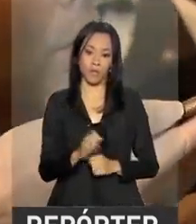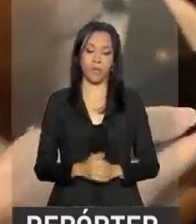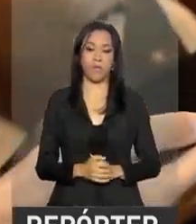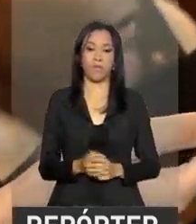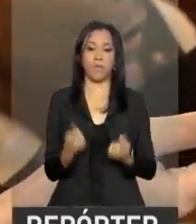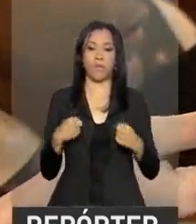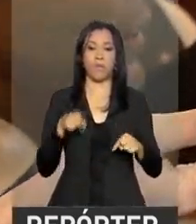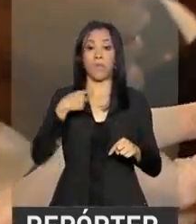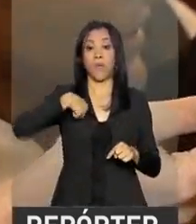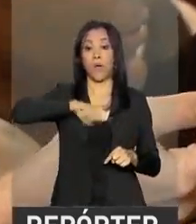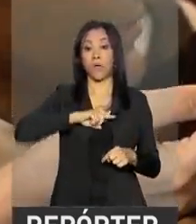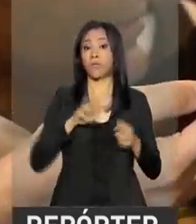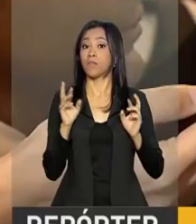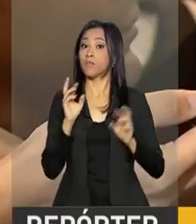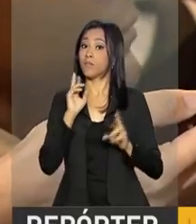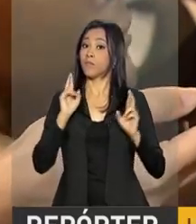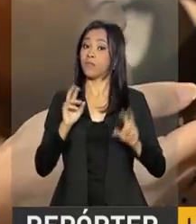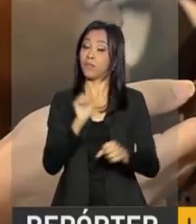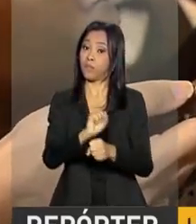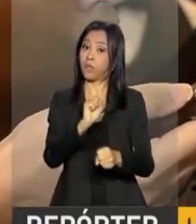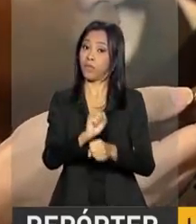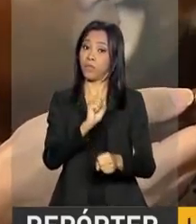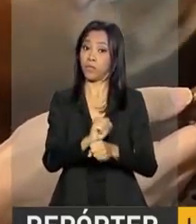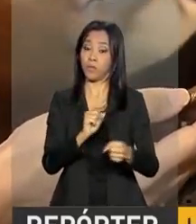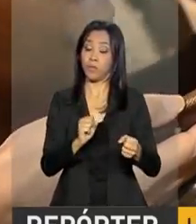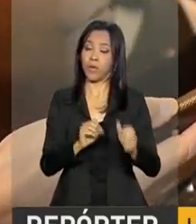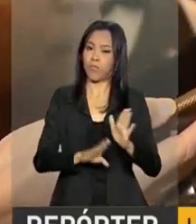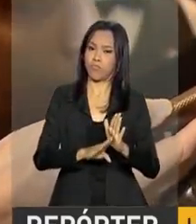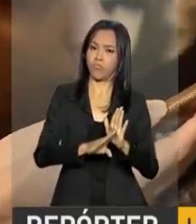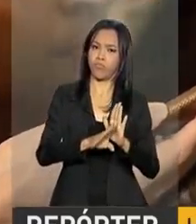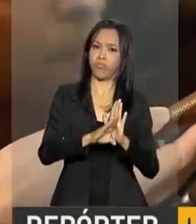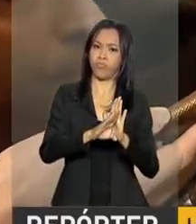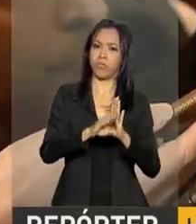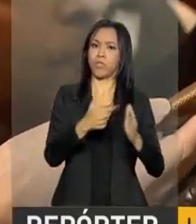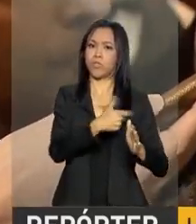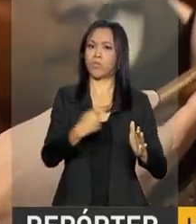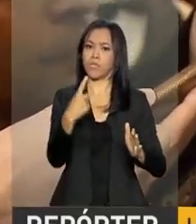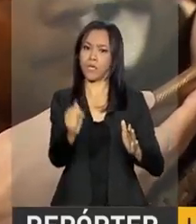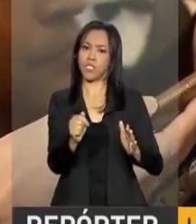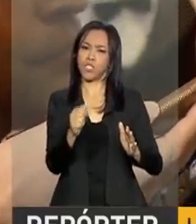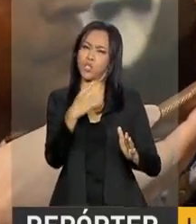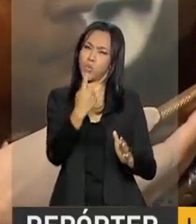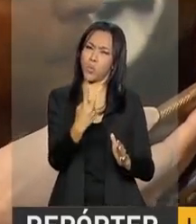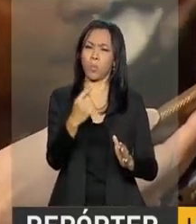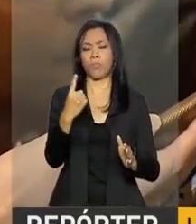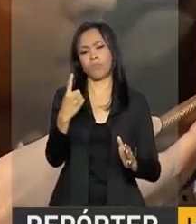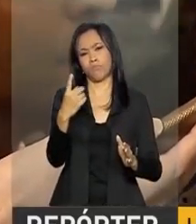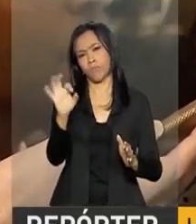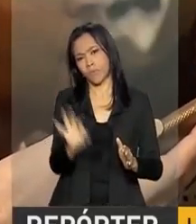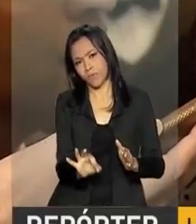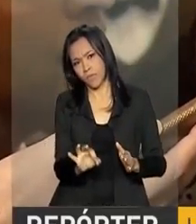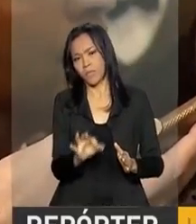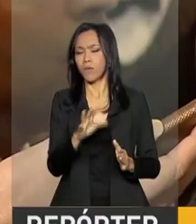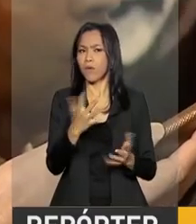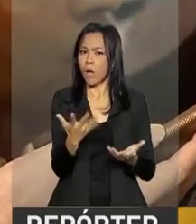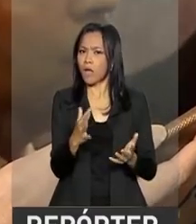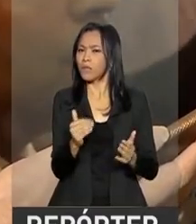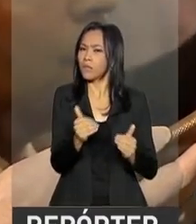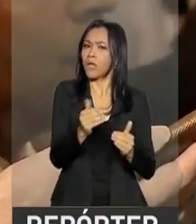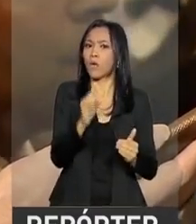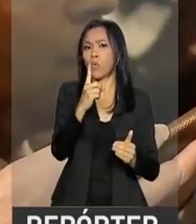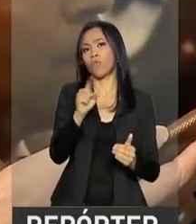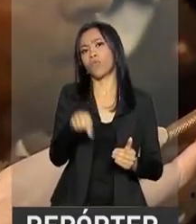nós estamos esperando um crescimento de 2017 ao redor de 1% não seria surpresa se chegasse a 1,1